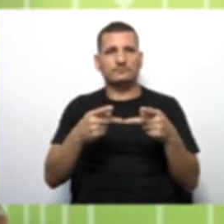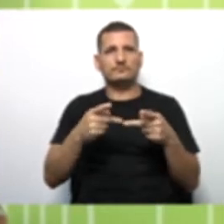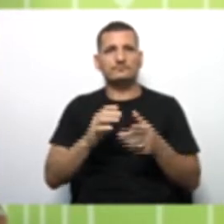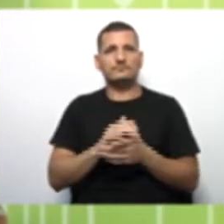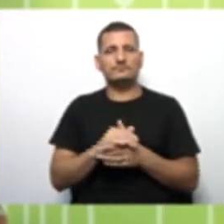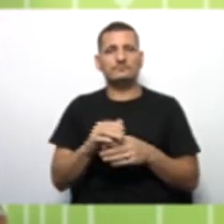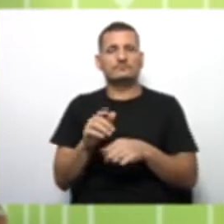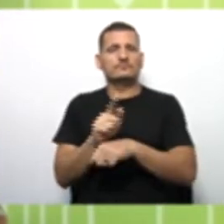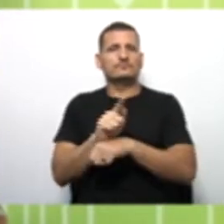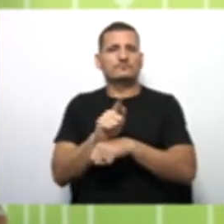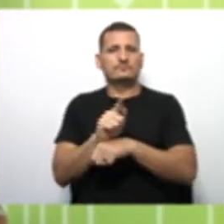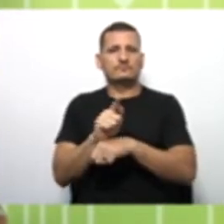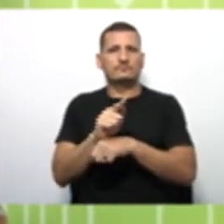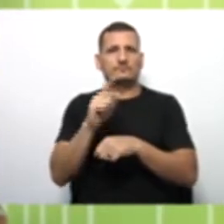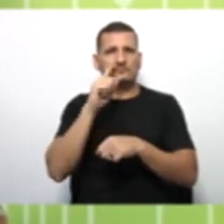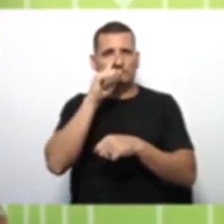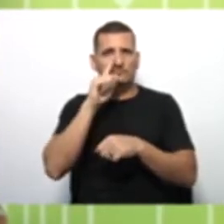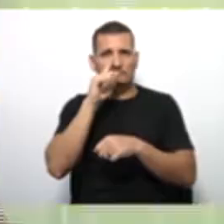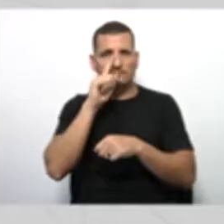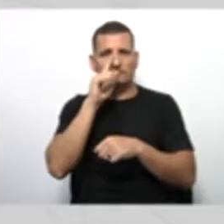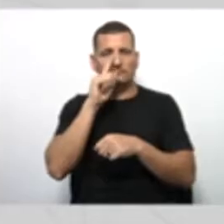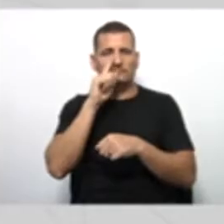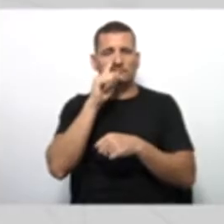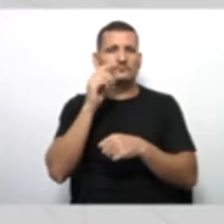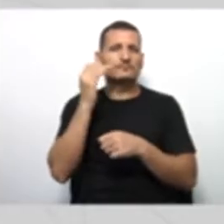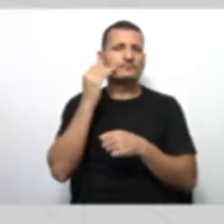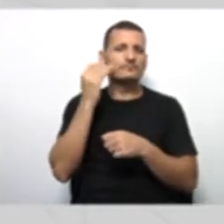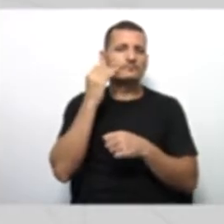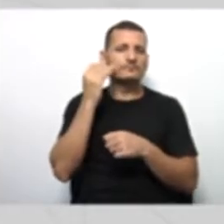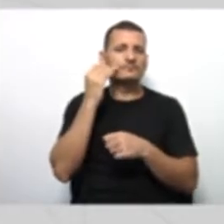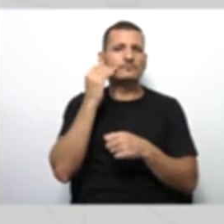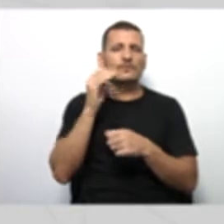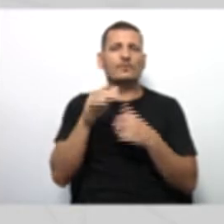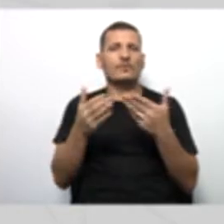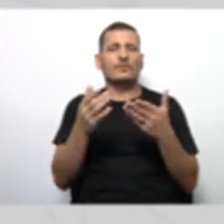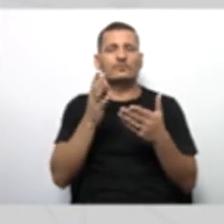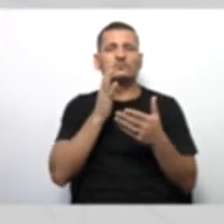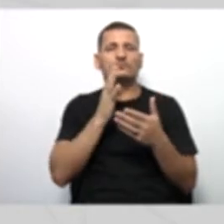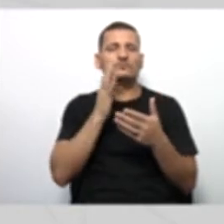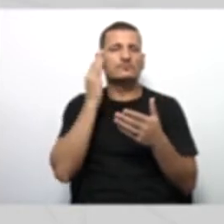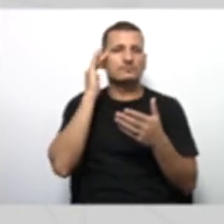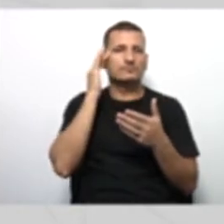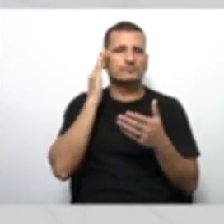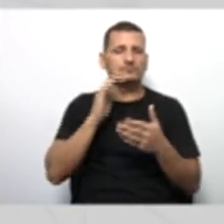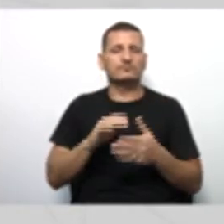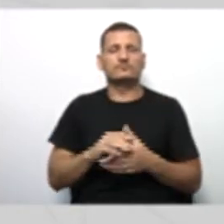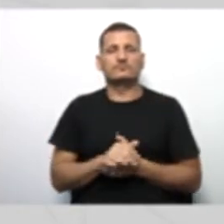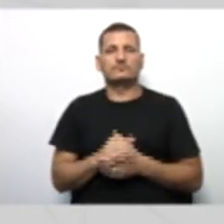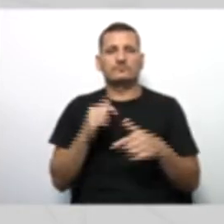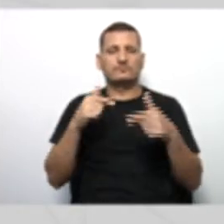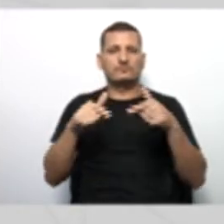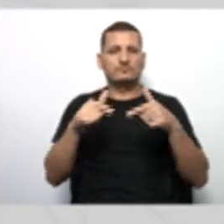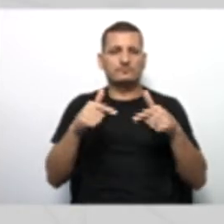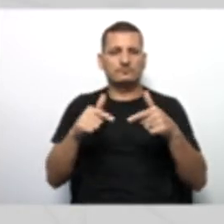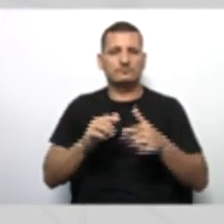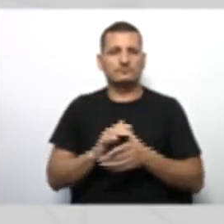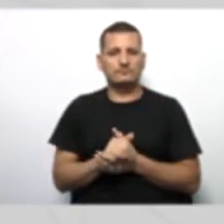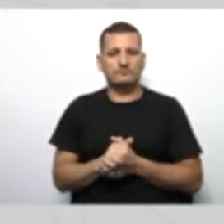sobre o gerenciamento de riscos, bora ver aqui quais são as atividades que a gente compreende, tá? A gente tem que executar para